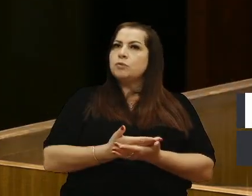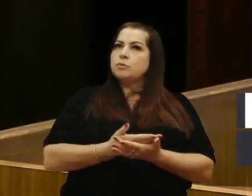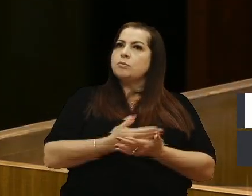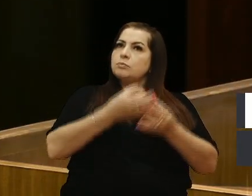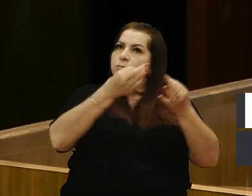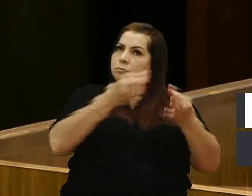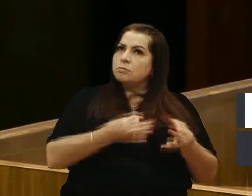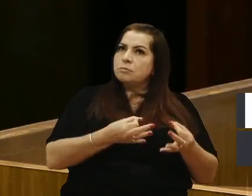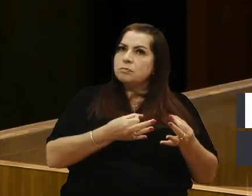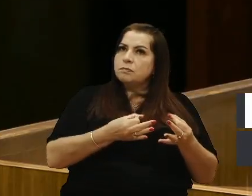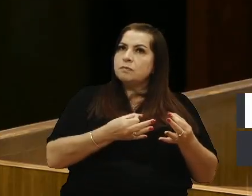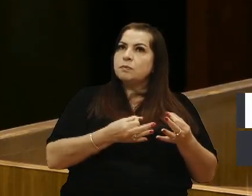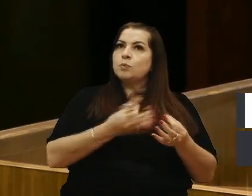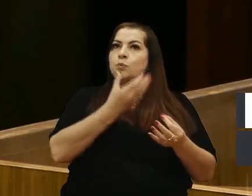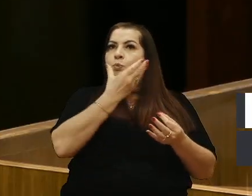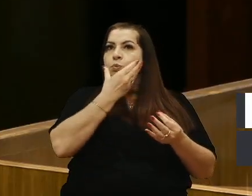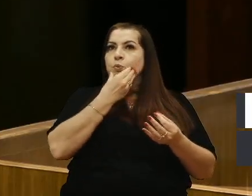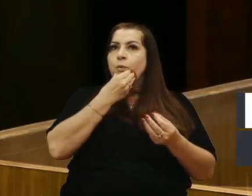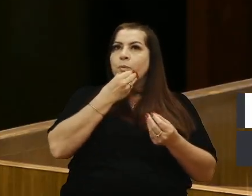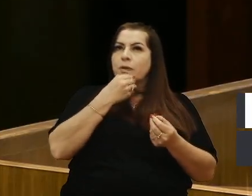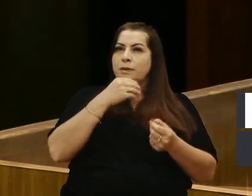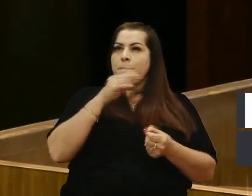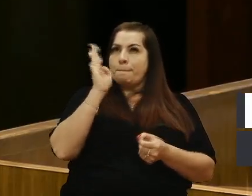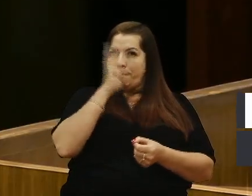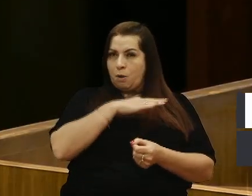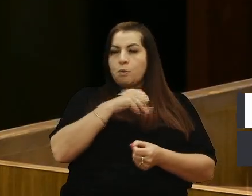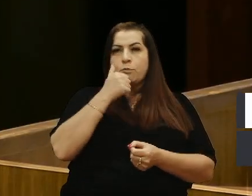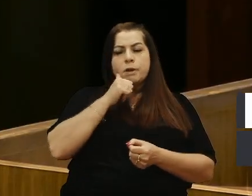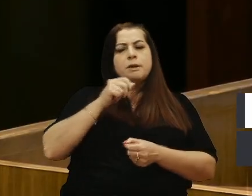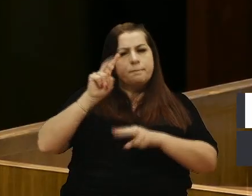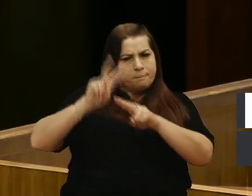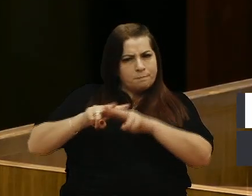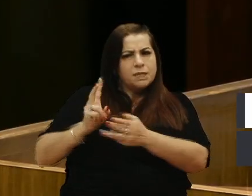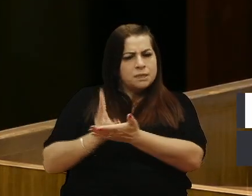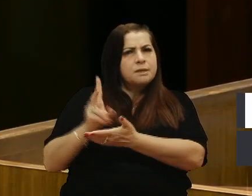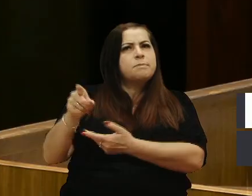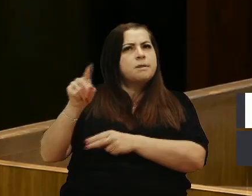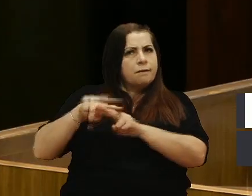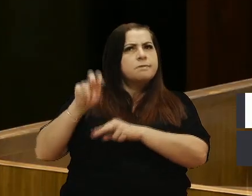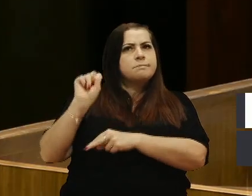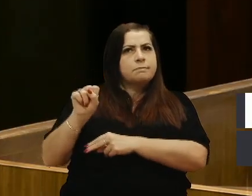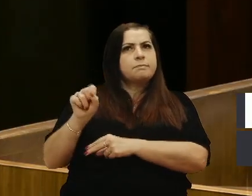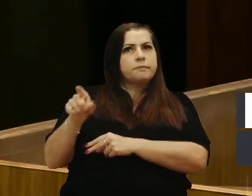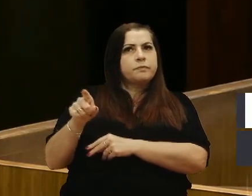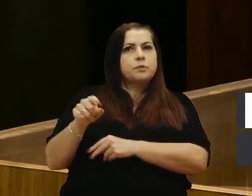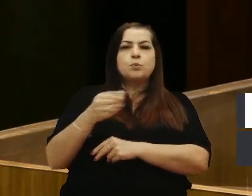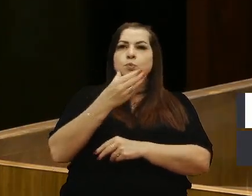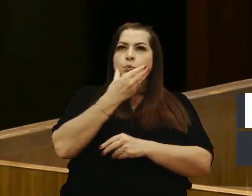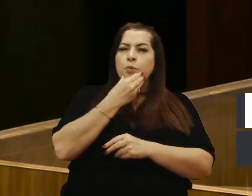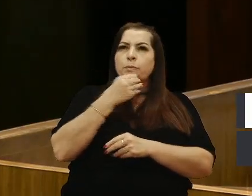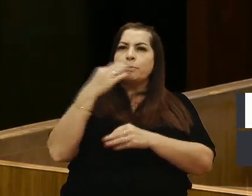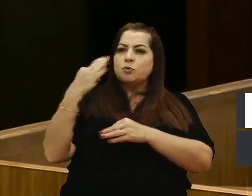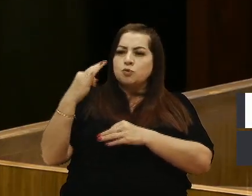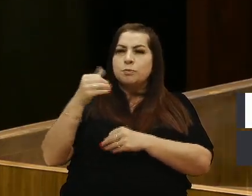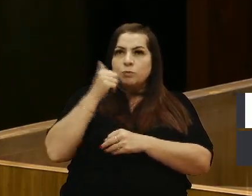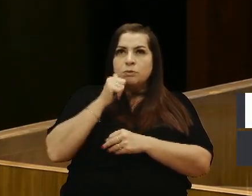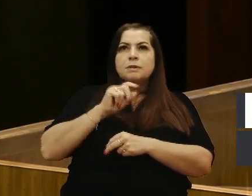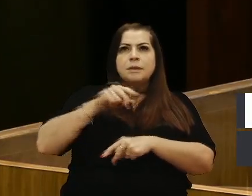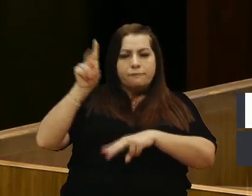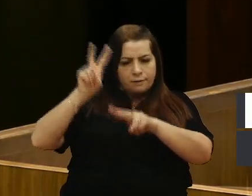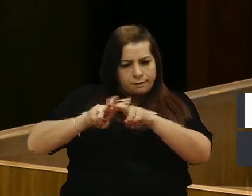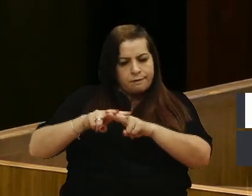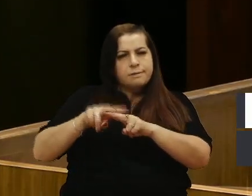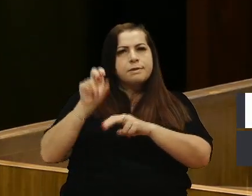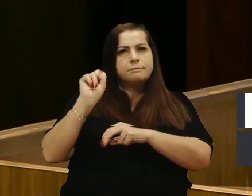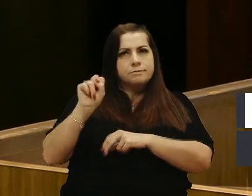certo. O cara que maltrata uma mulher tem que apodrecer na cadeia. O cara que machuca uma mulher tem que apodrecer